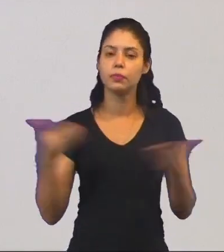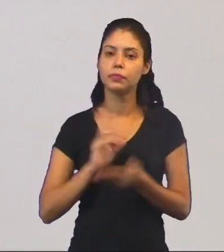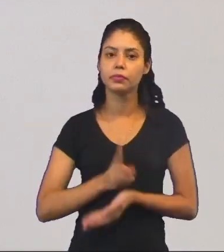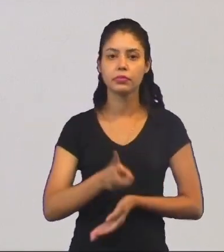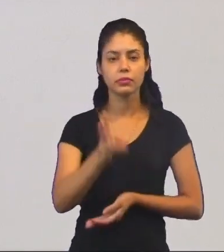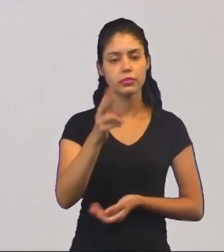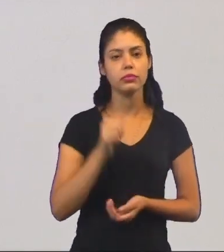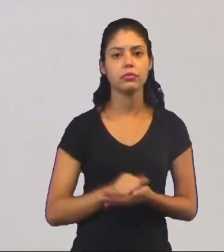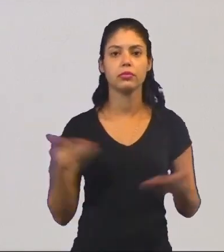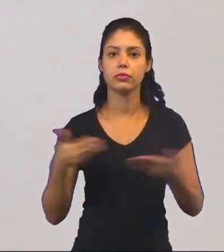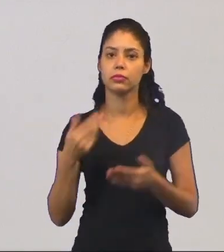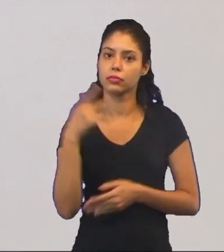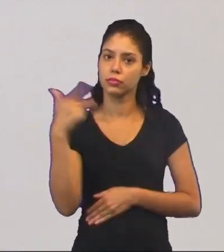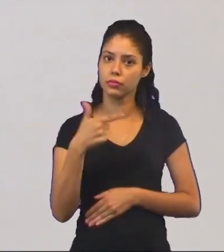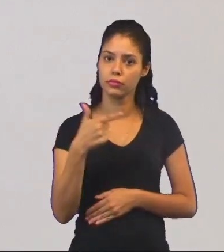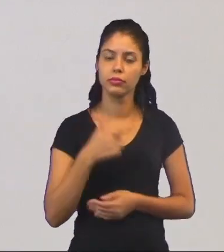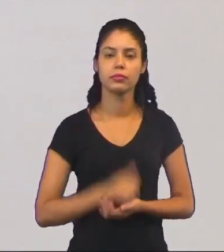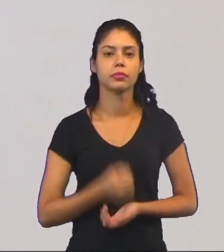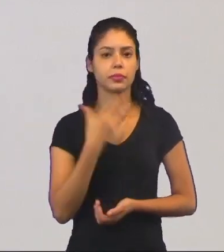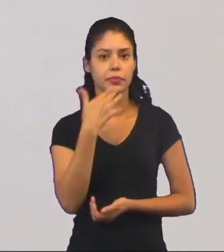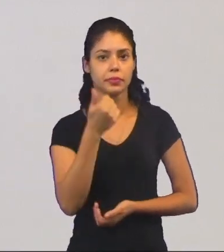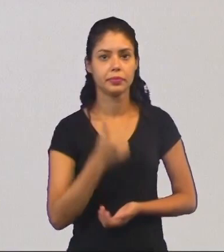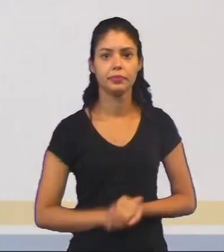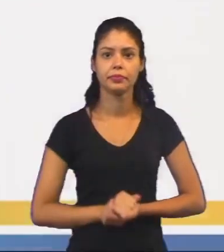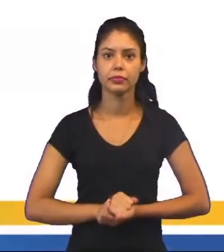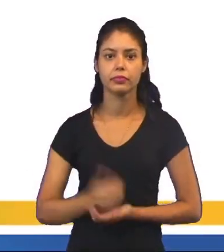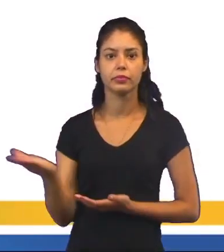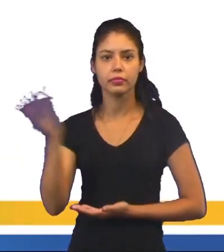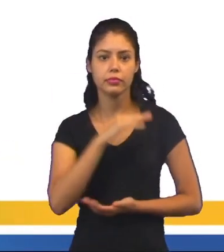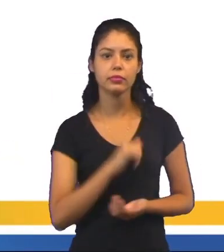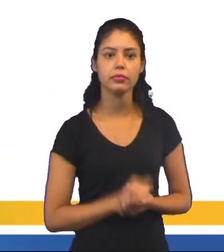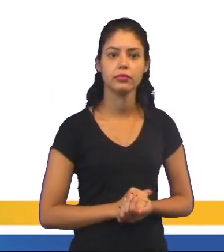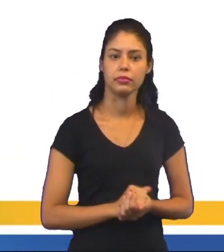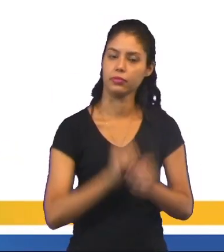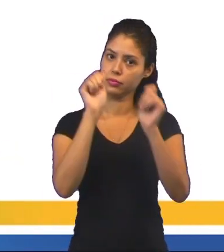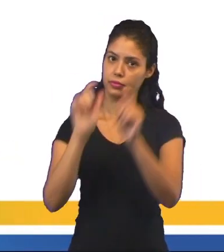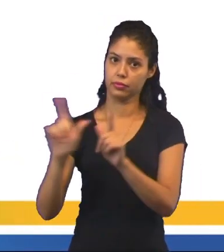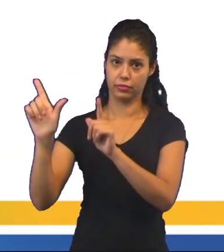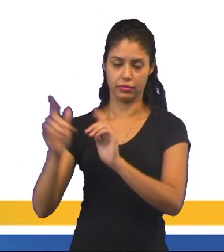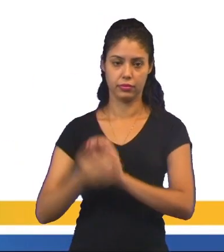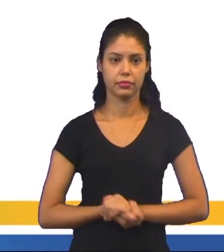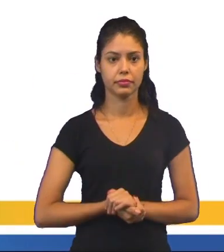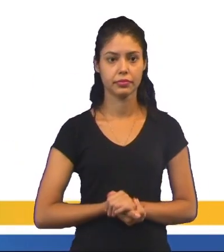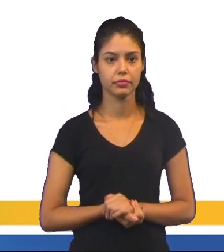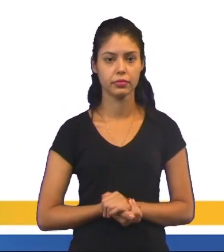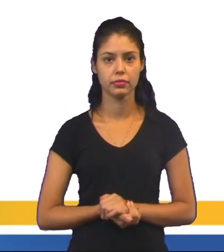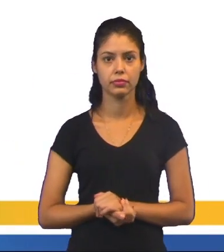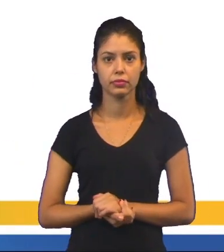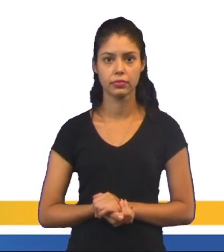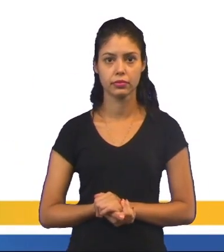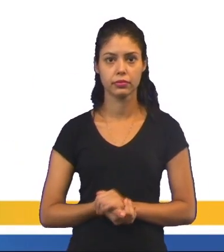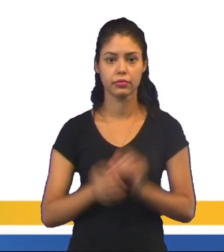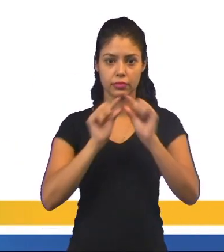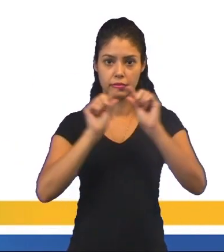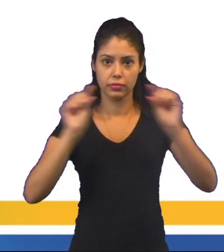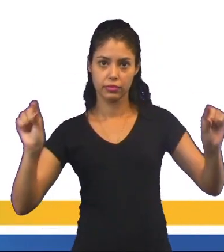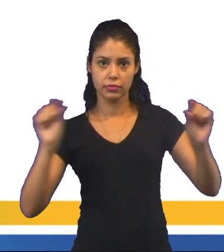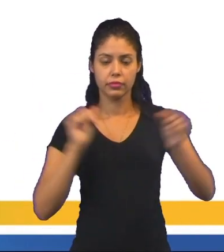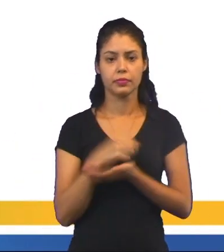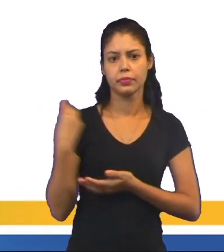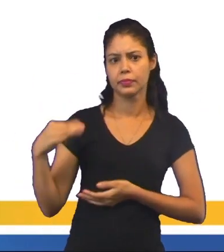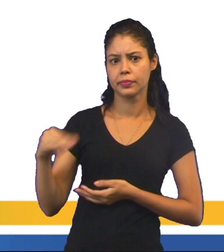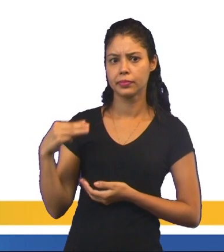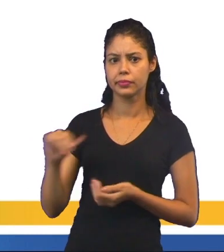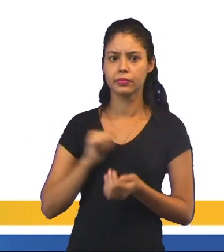e nós vamos dar continuidade hoje na parte 2 Tudo bem então vamos lá vamos ao isolaje o retas